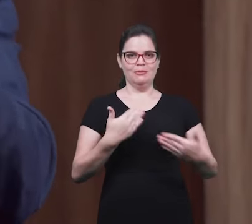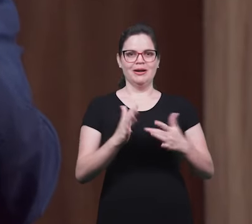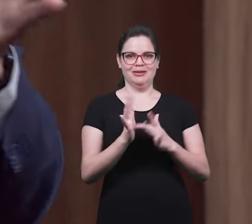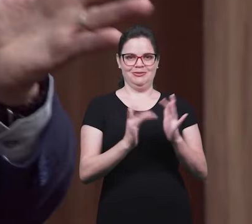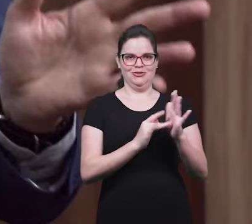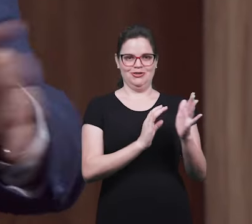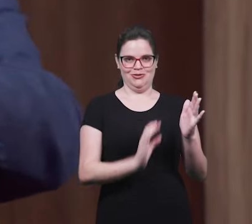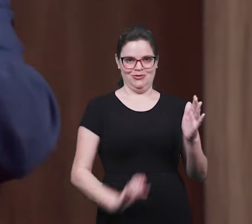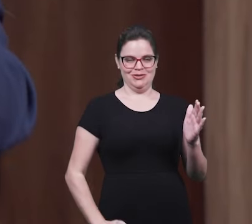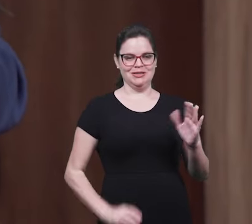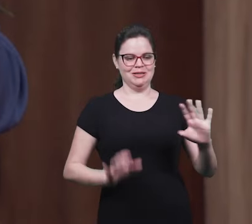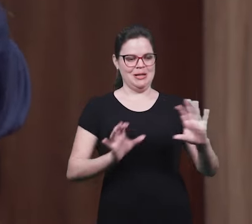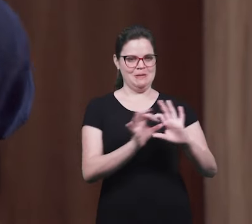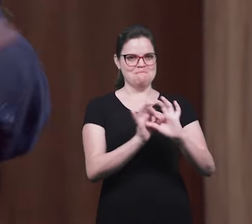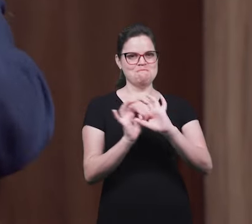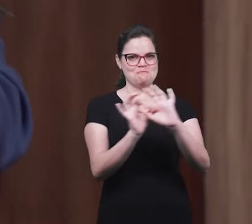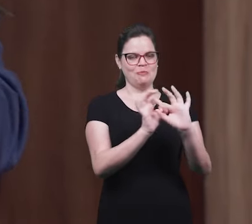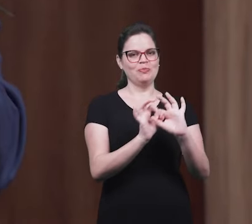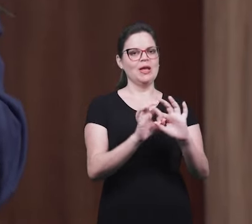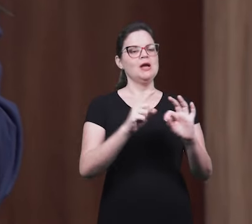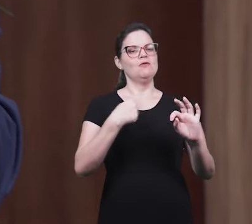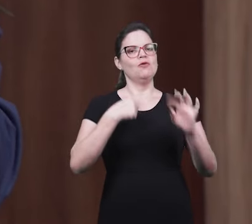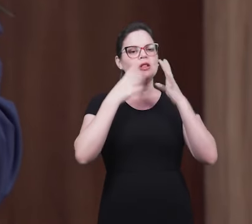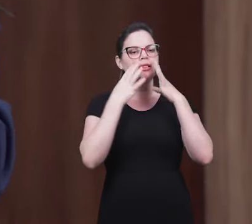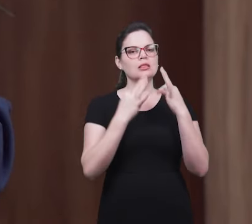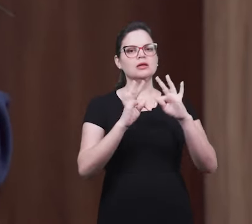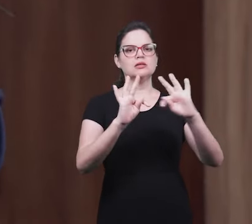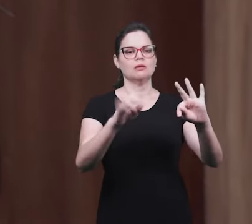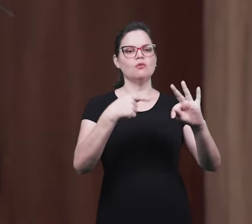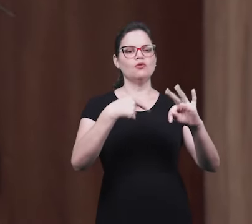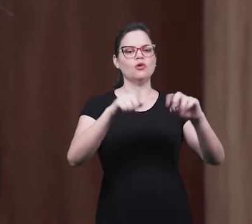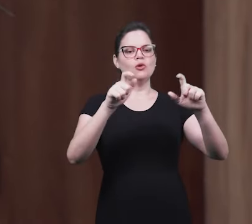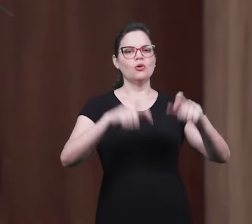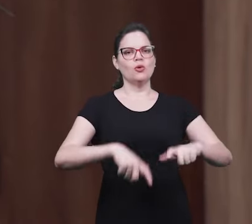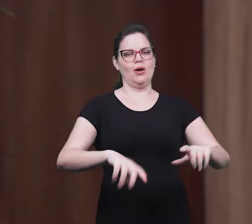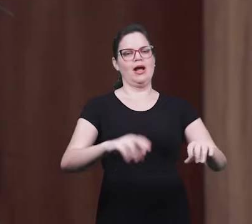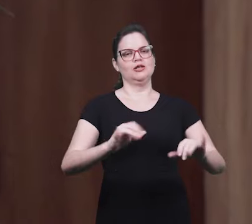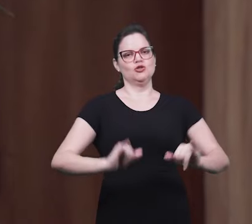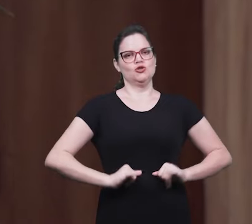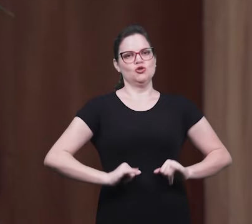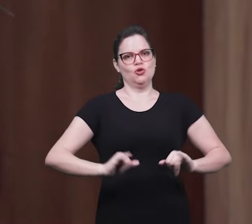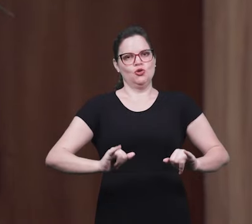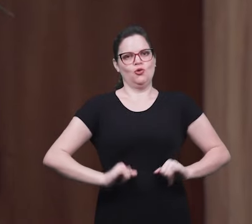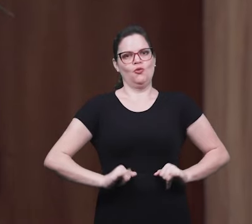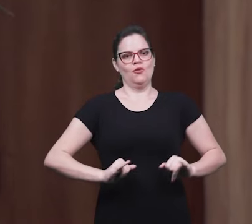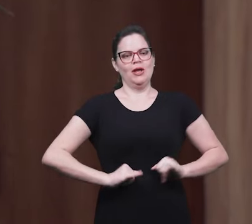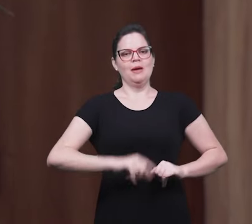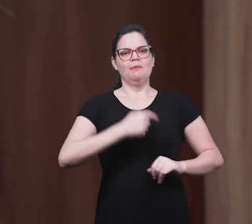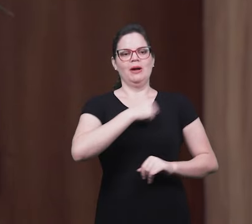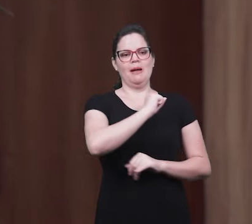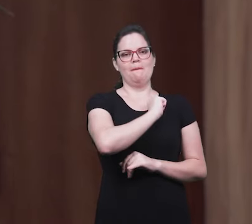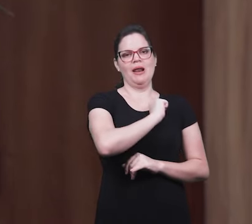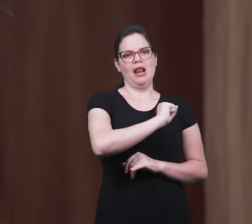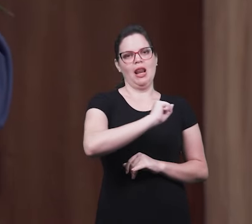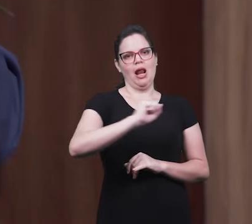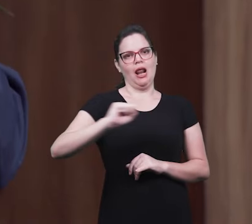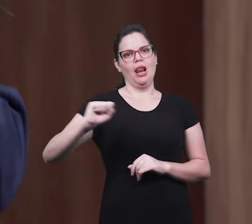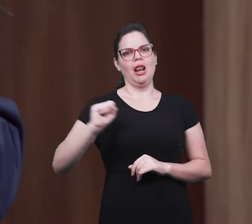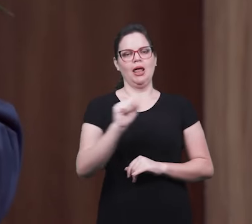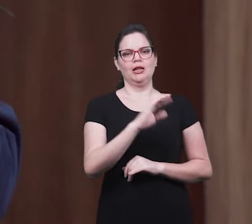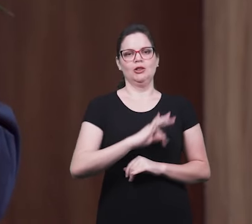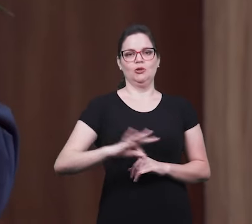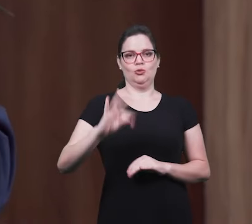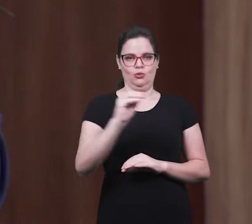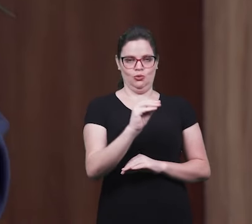da sua fé em Jesus, foi para as fogueiras, arenas, então foi uma oposição agora ao corpo, ao